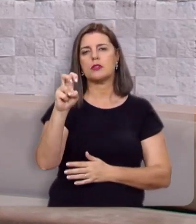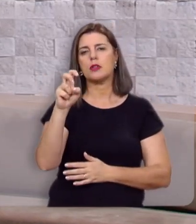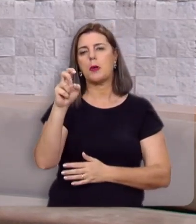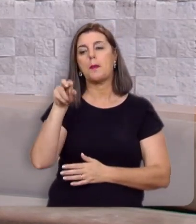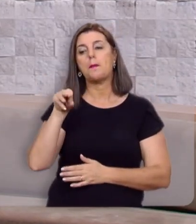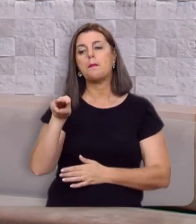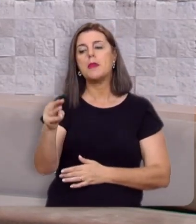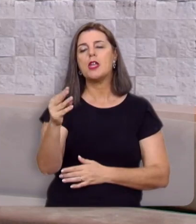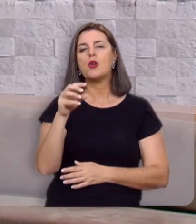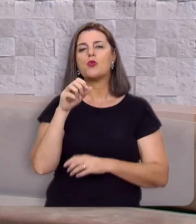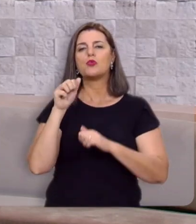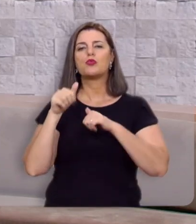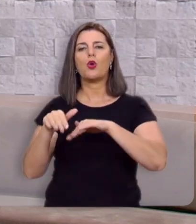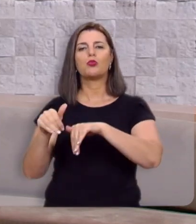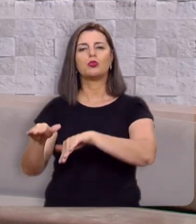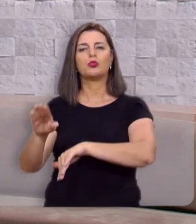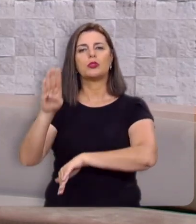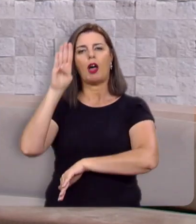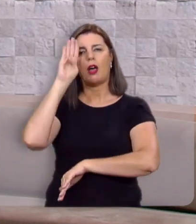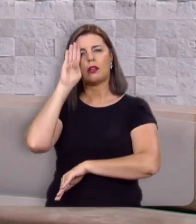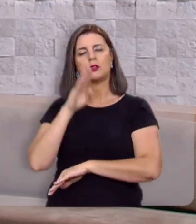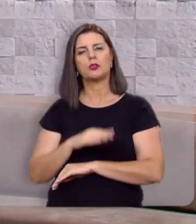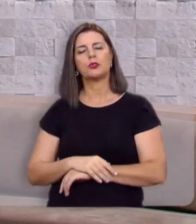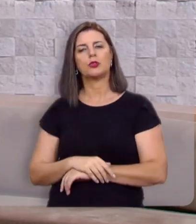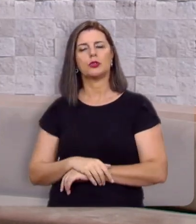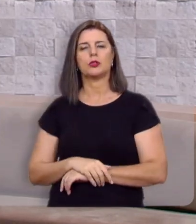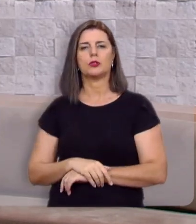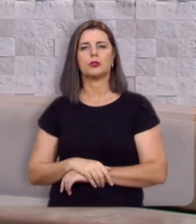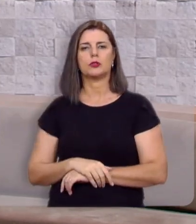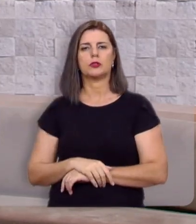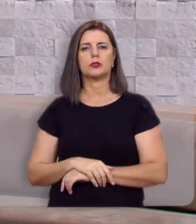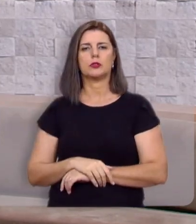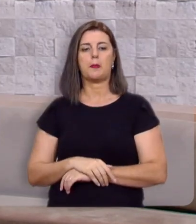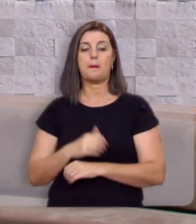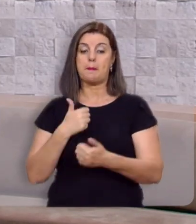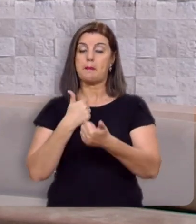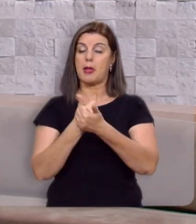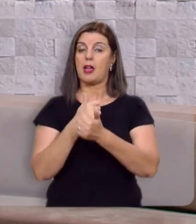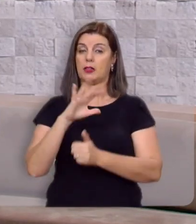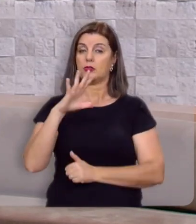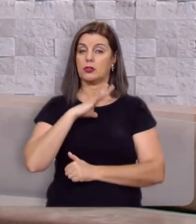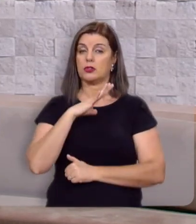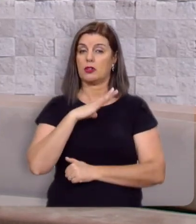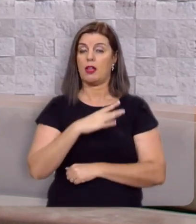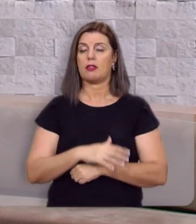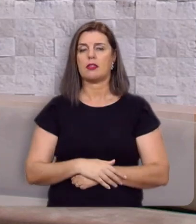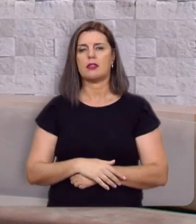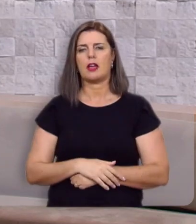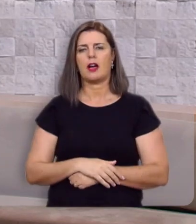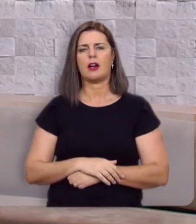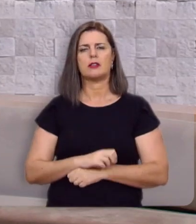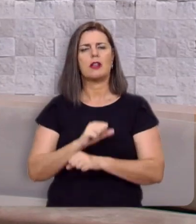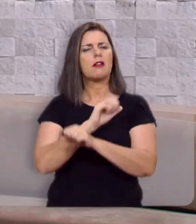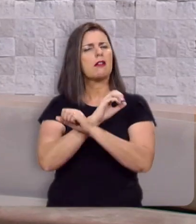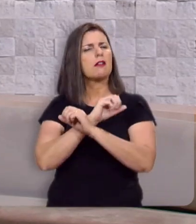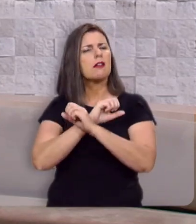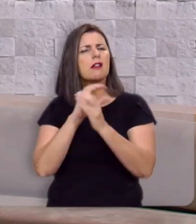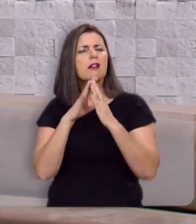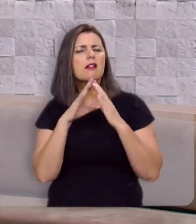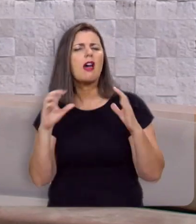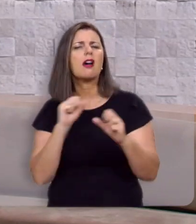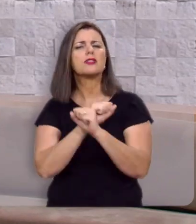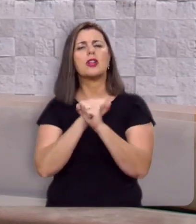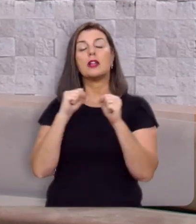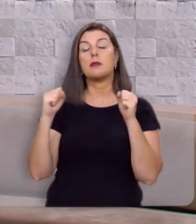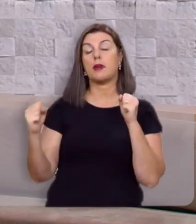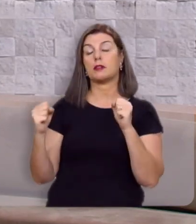185 mil soldados assírios às portas de Jerusalém. Uma grande libertação de